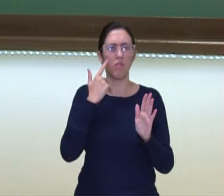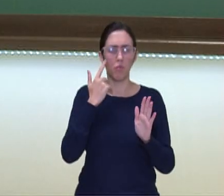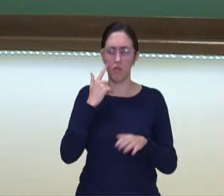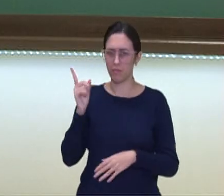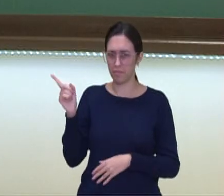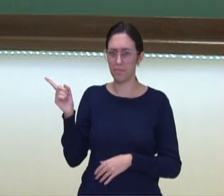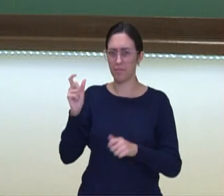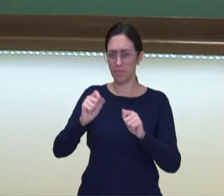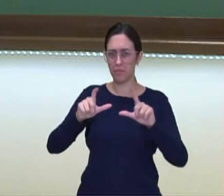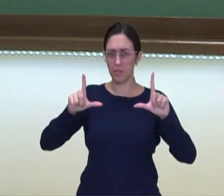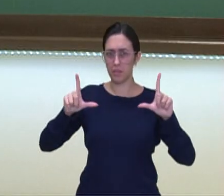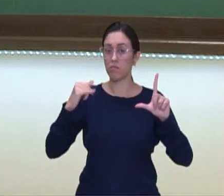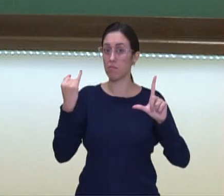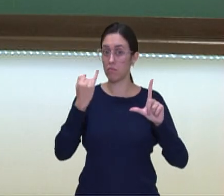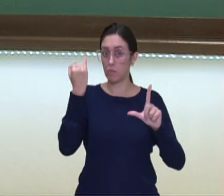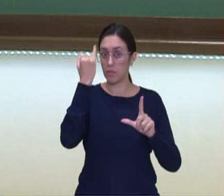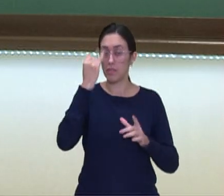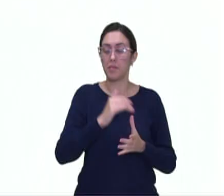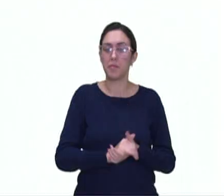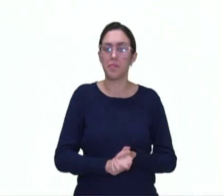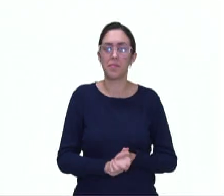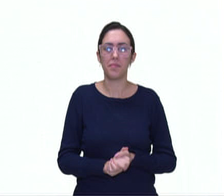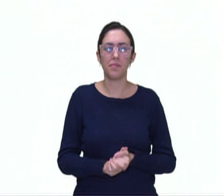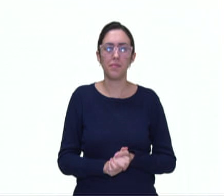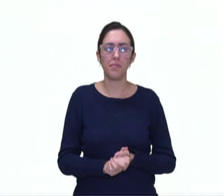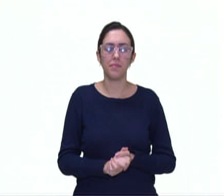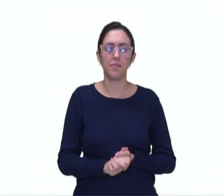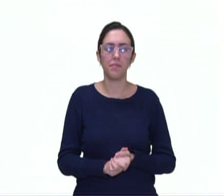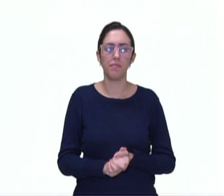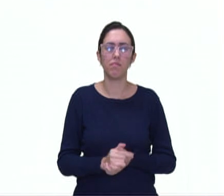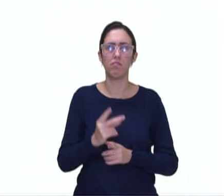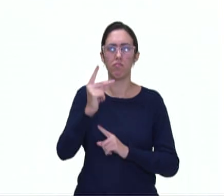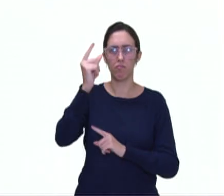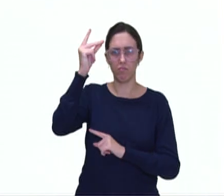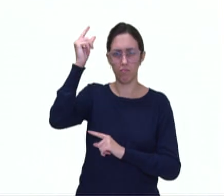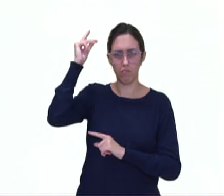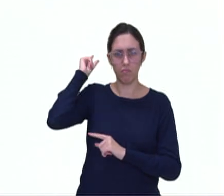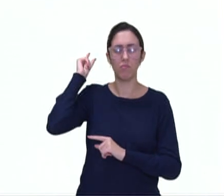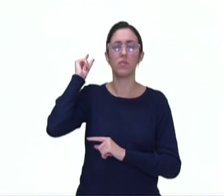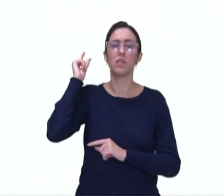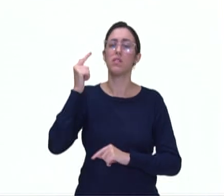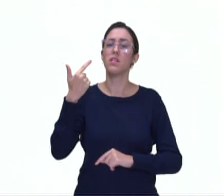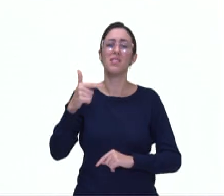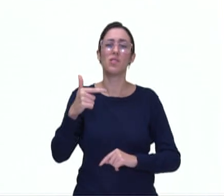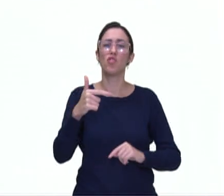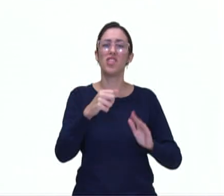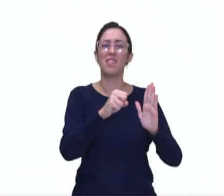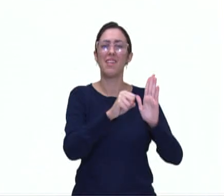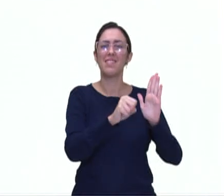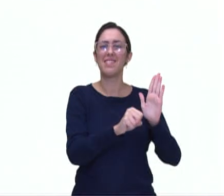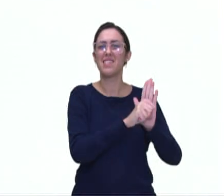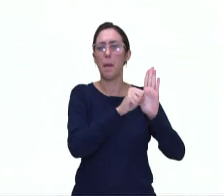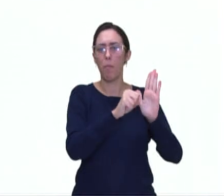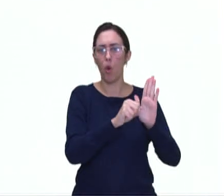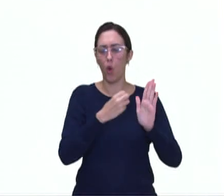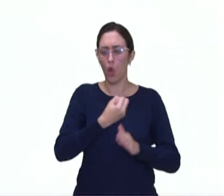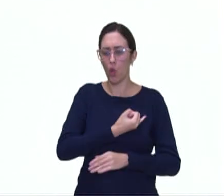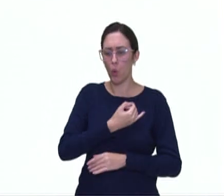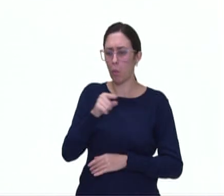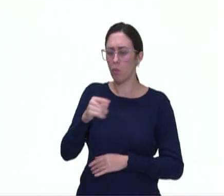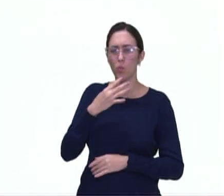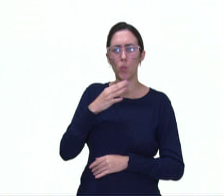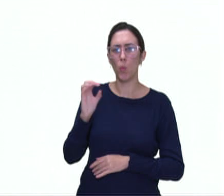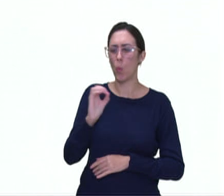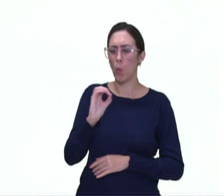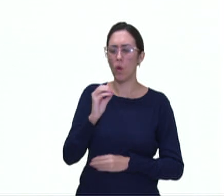slide, que é bem interessante, tá? Na antiguidade, a falta de símbolos para indicar números desconhecidos levou o ser